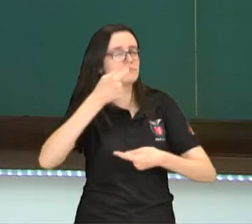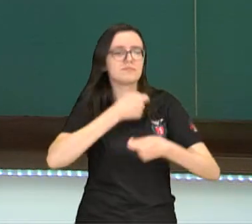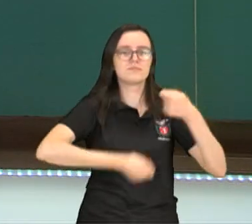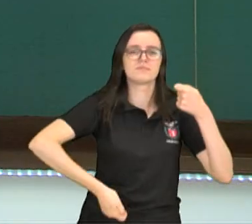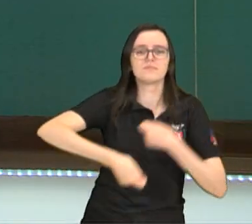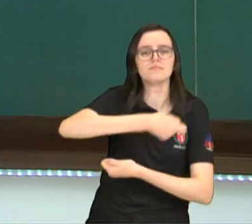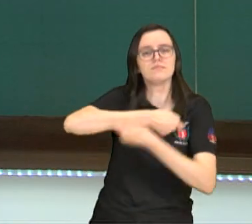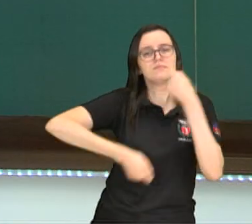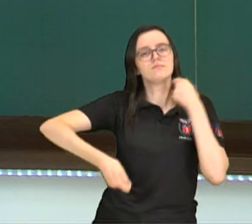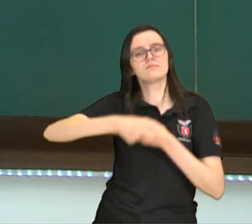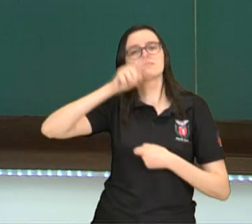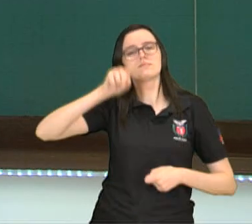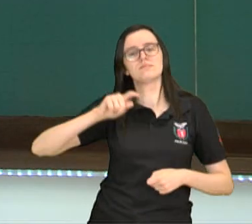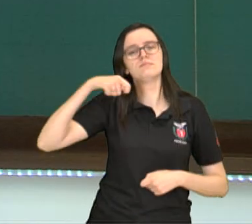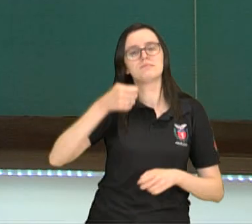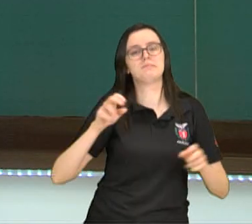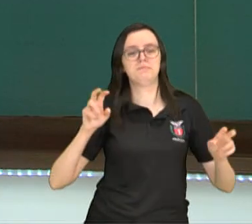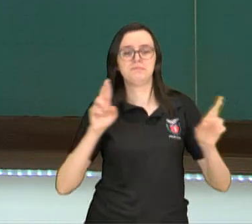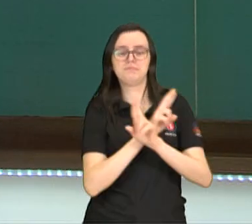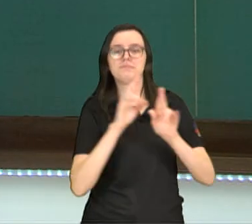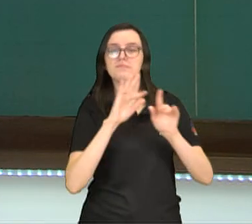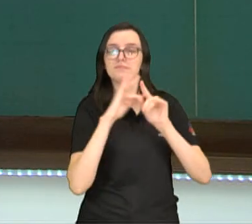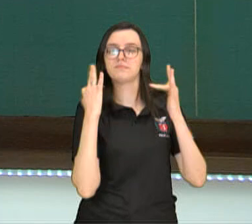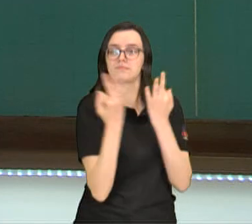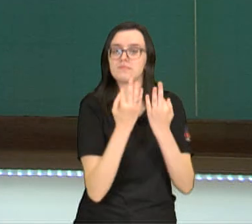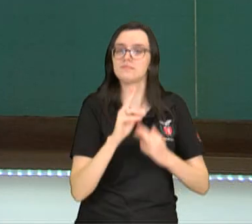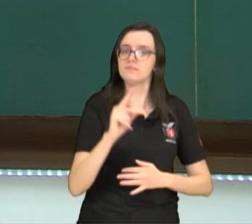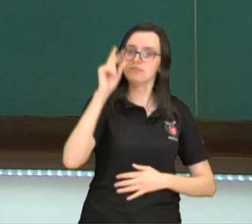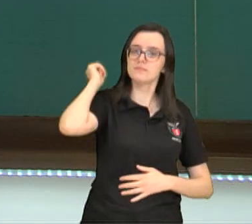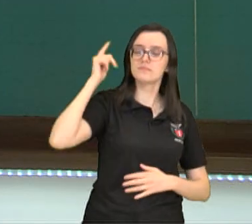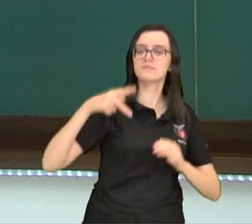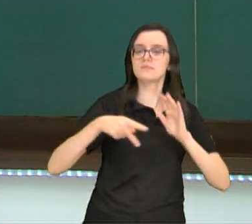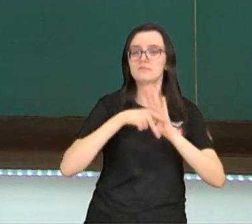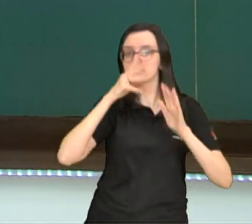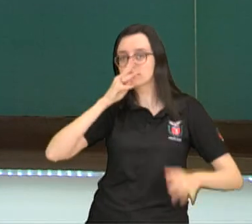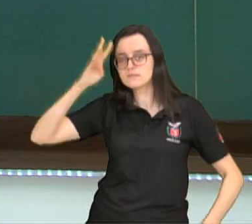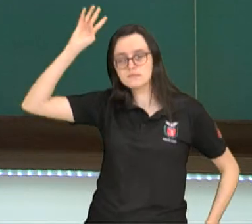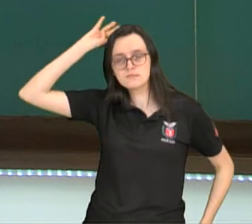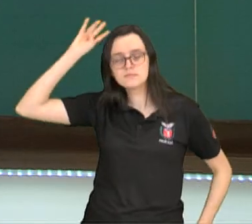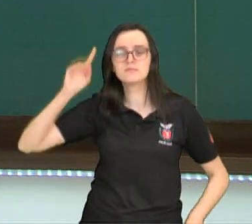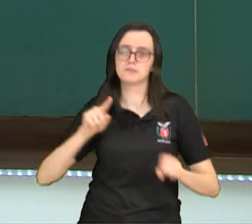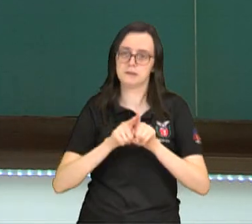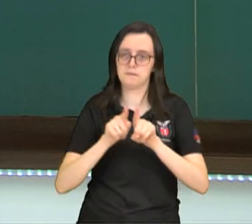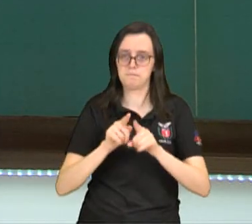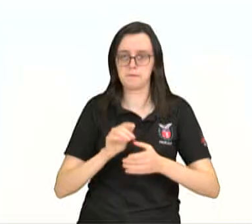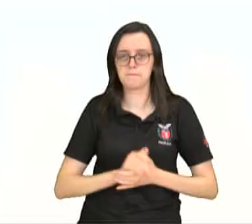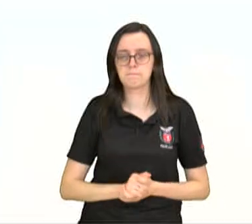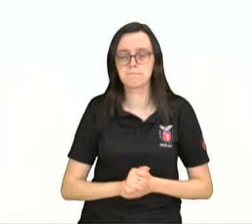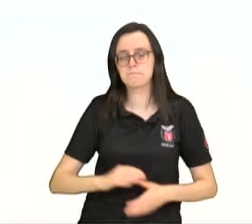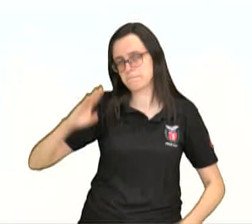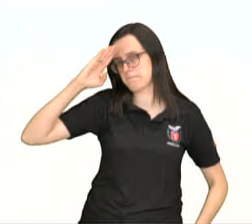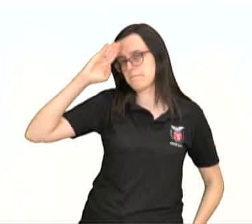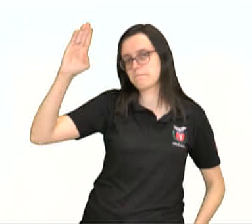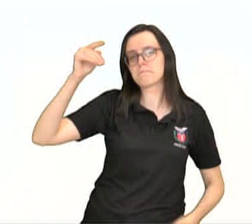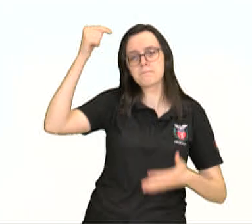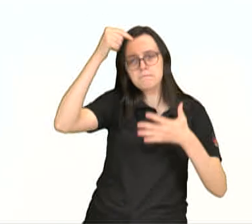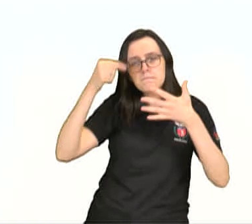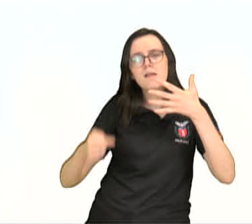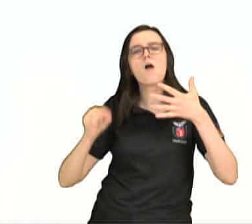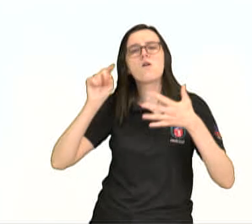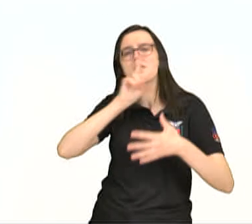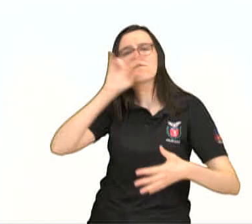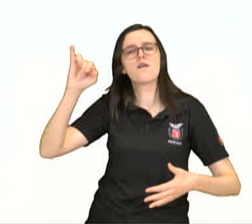comercial, né? E se relacionando com as famílias antigas de Roma também. Os principais feitos que